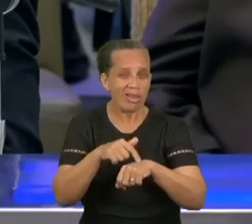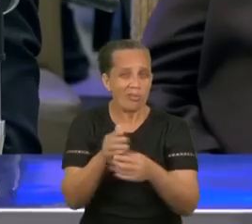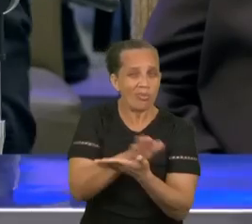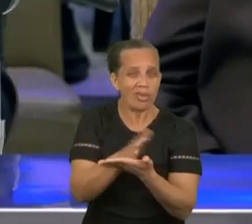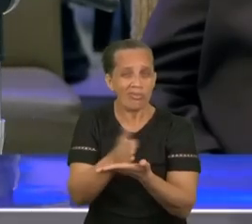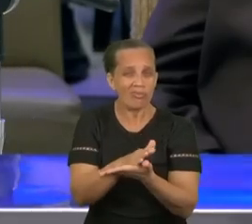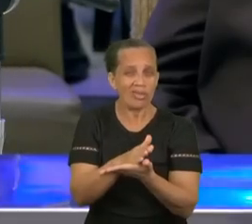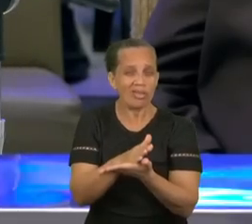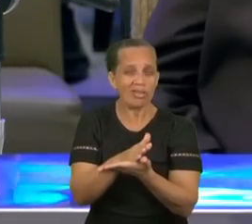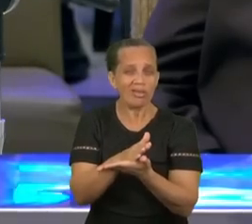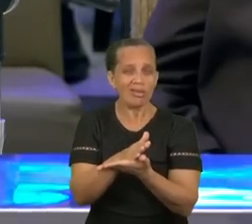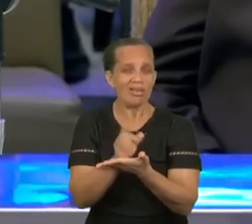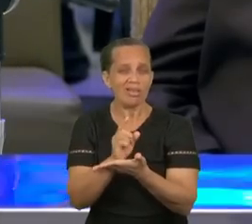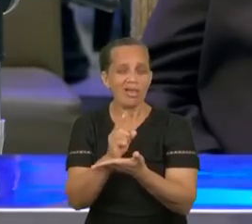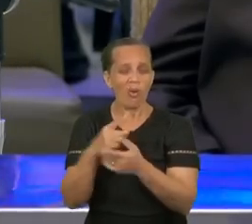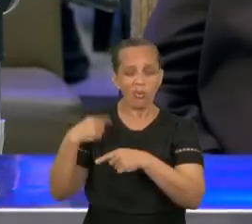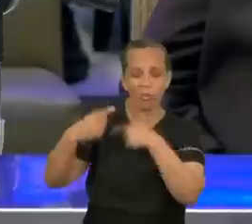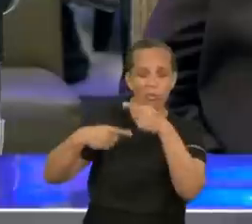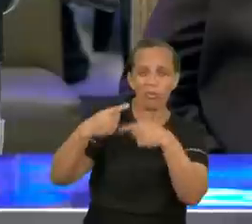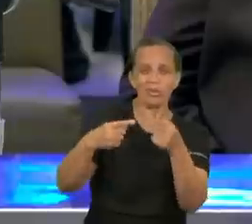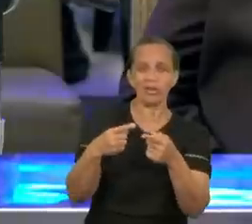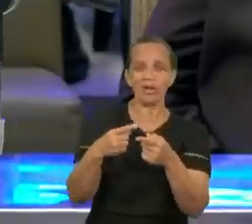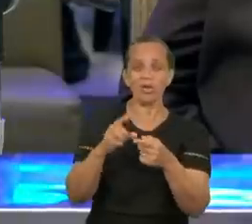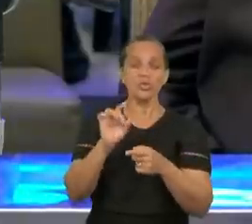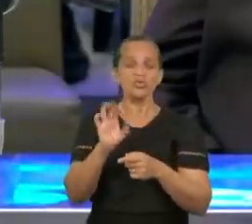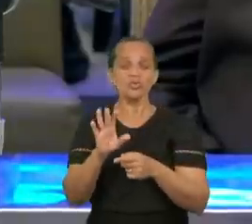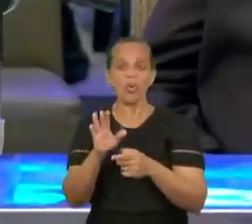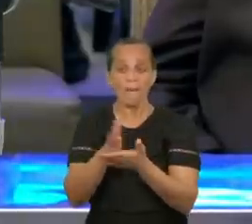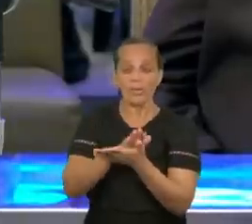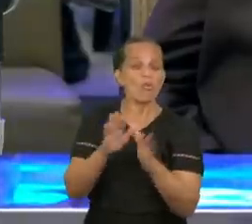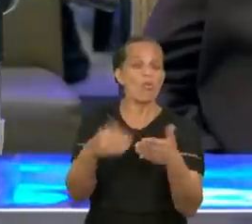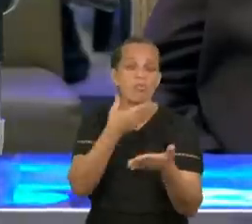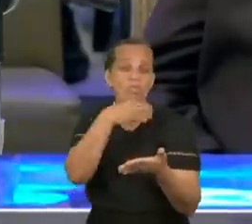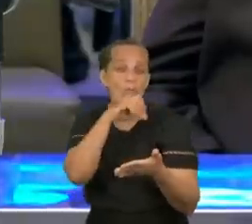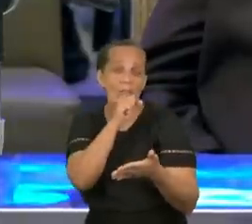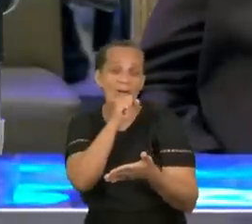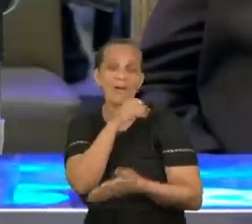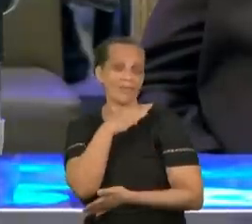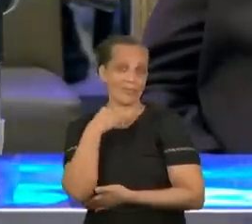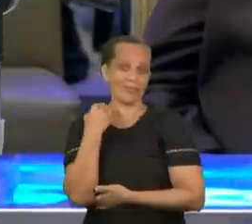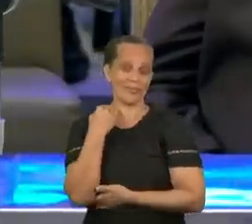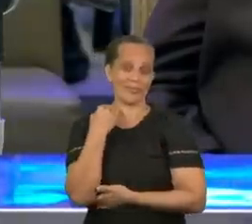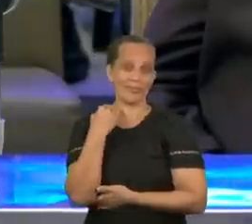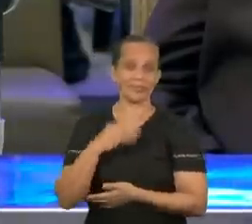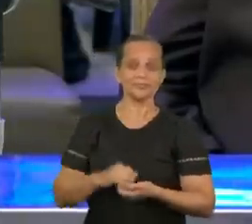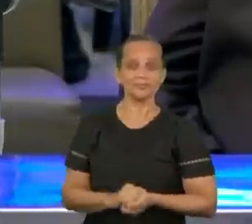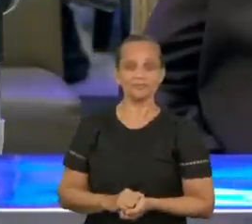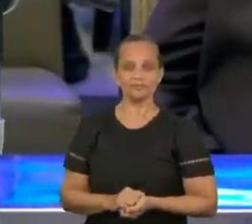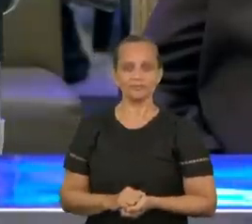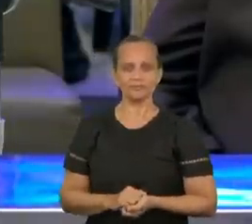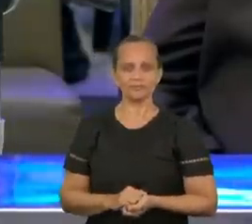a herança é o pai só a herança só é repartida quando o pai já não não existe